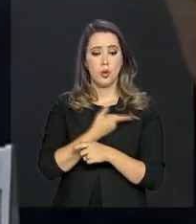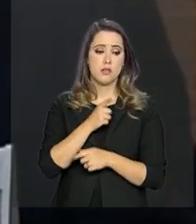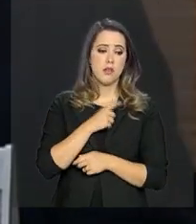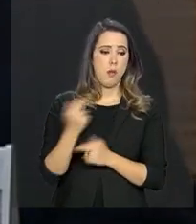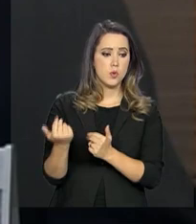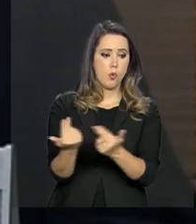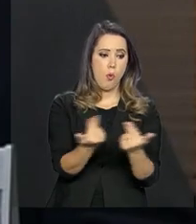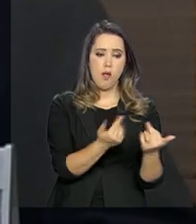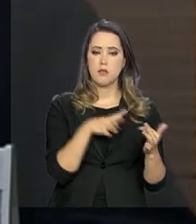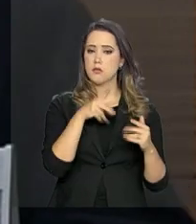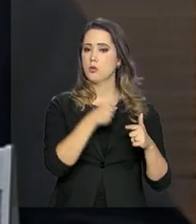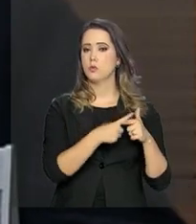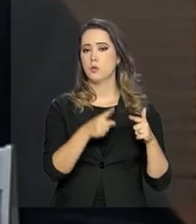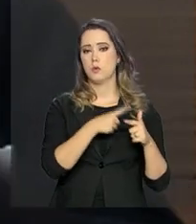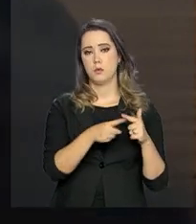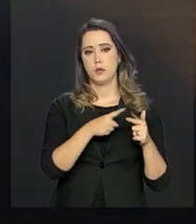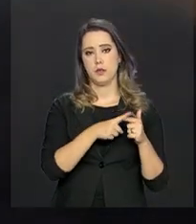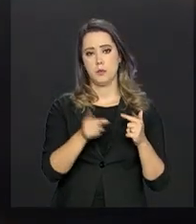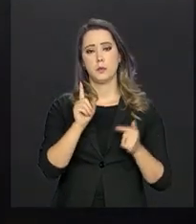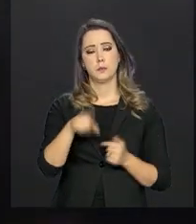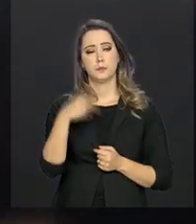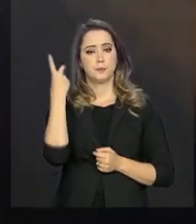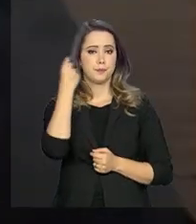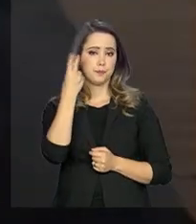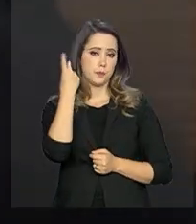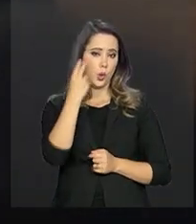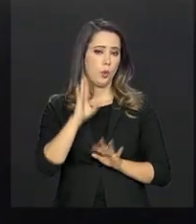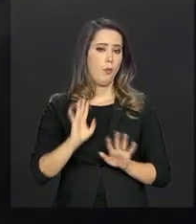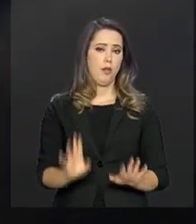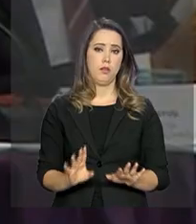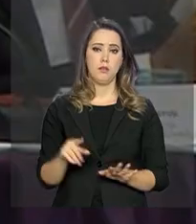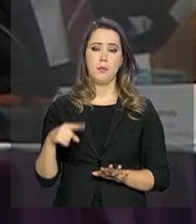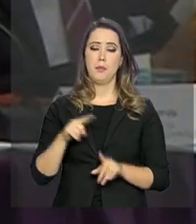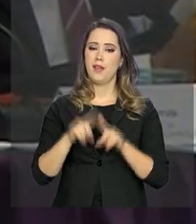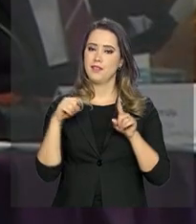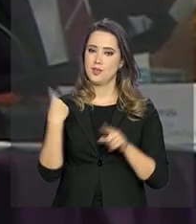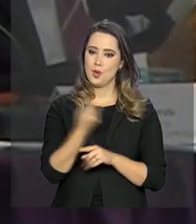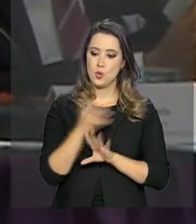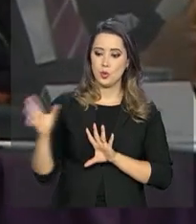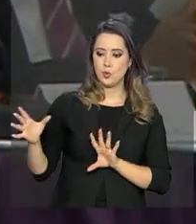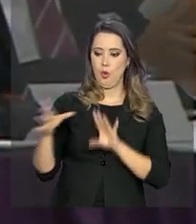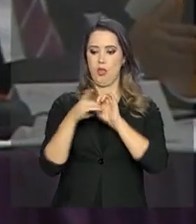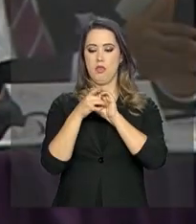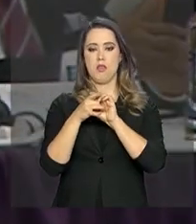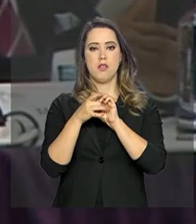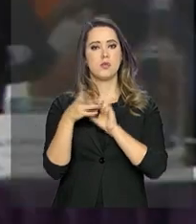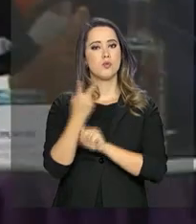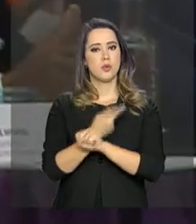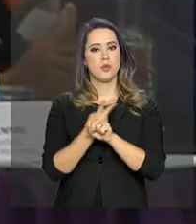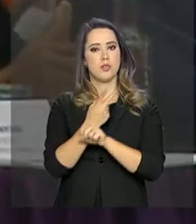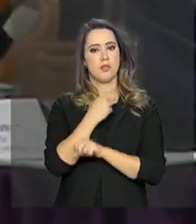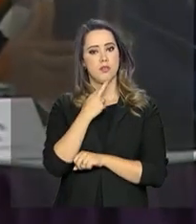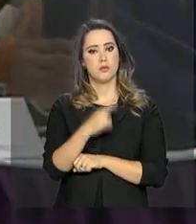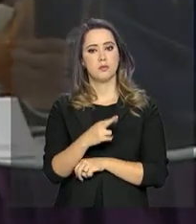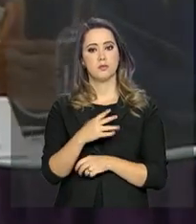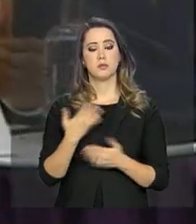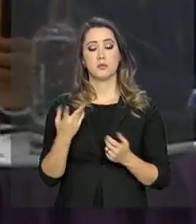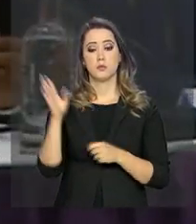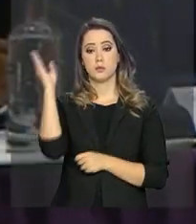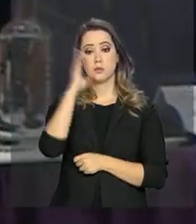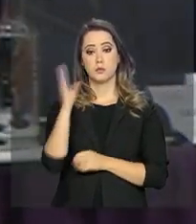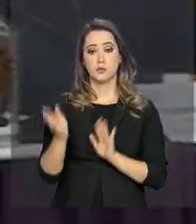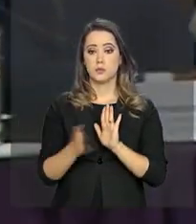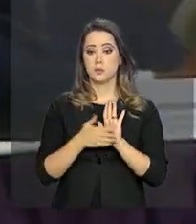natural é necessário mesmo que sofremos sofremos todos os esforços na busca de soluções o brasil